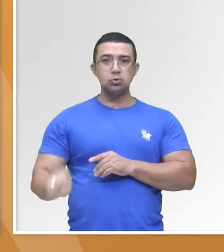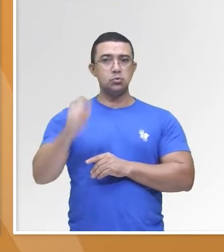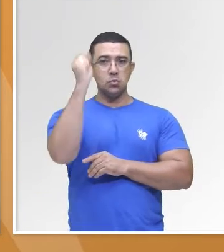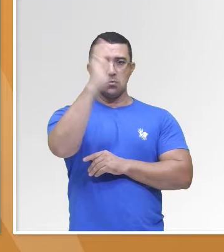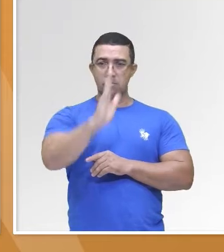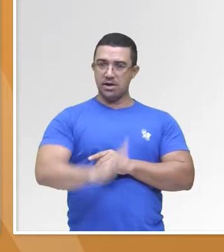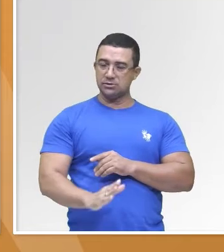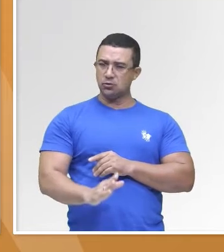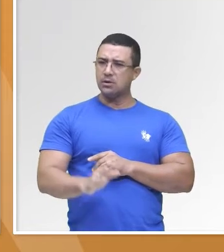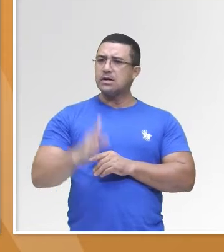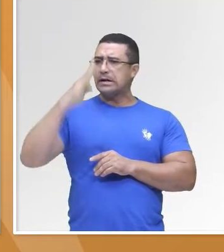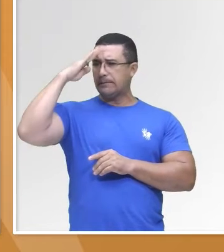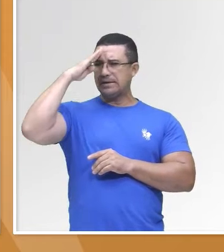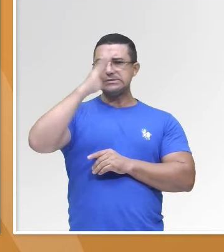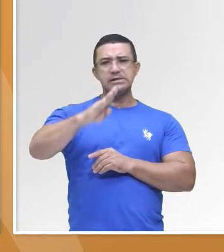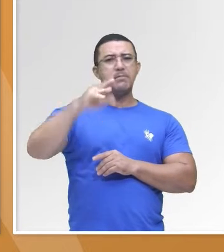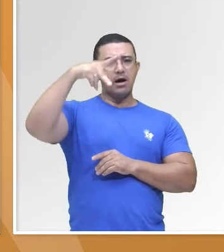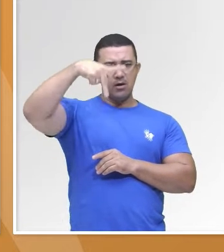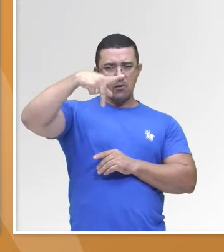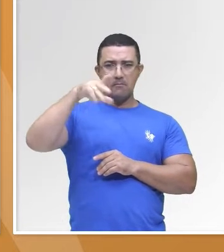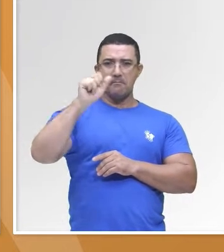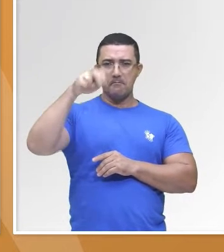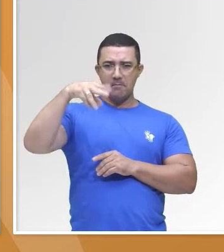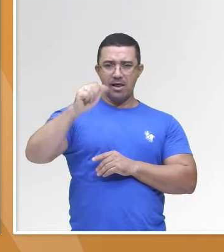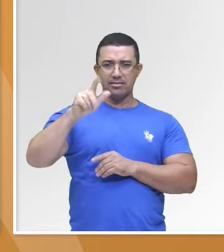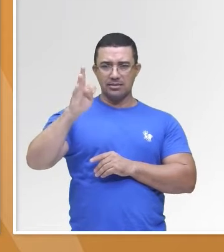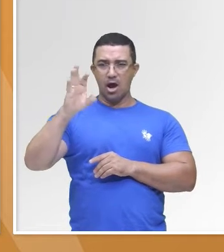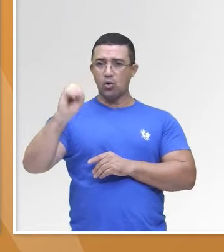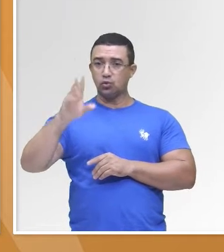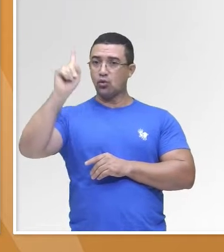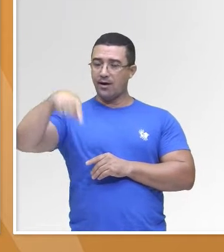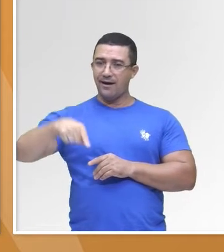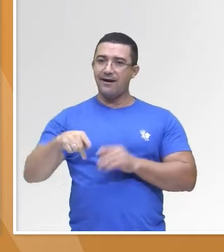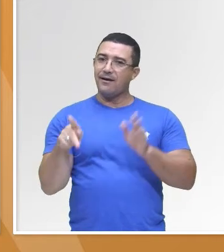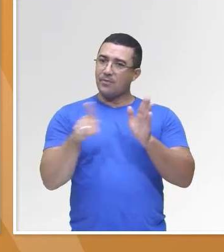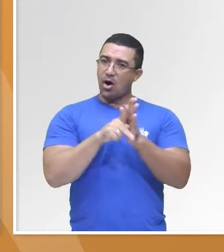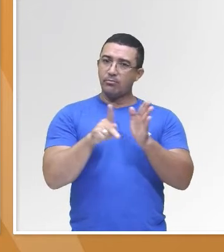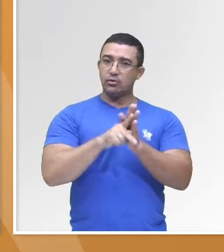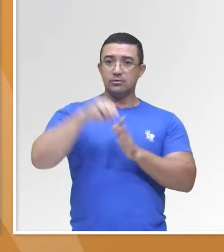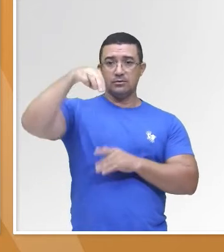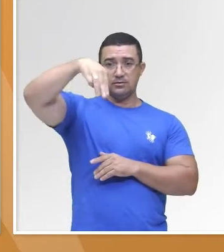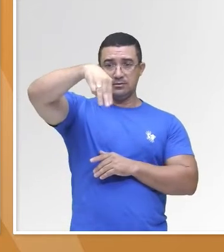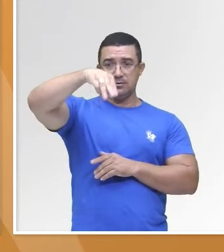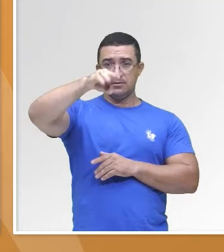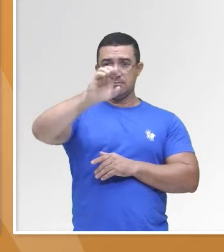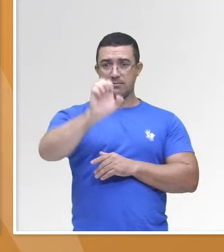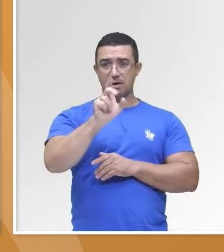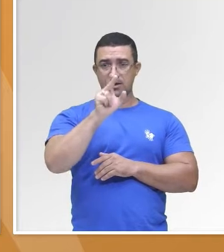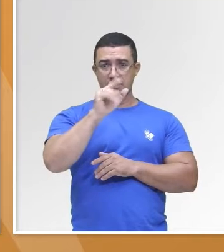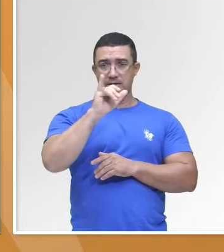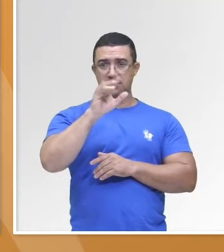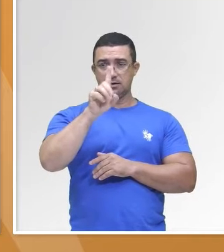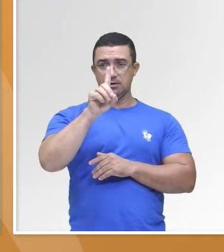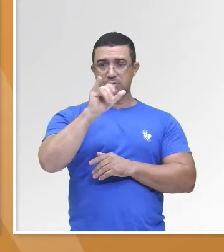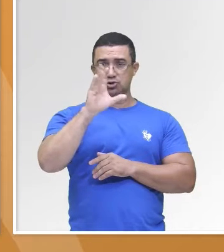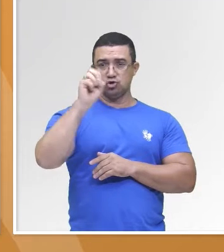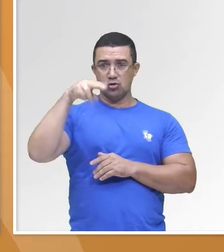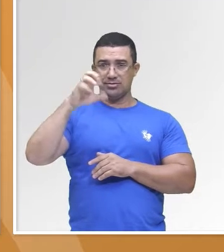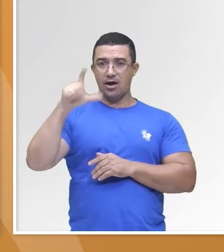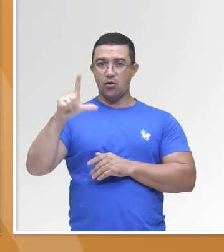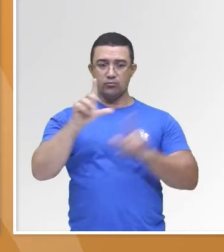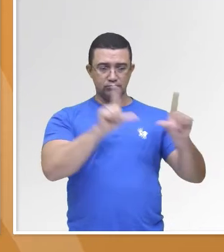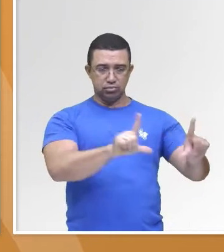principal planalto, tá? A forma de relevo é o Planalto Meridional com a representação dessas